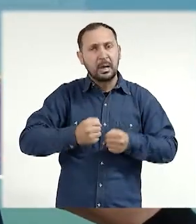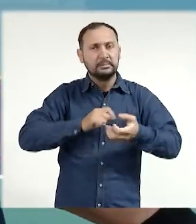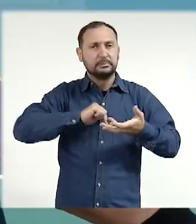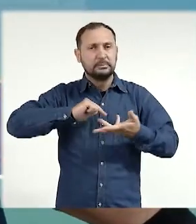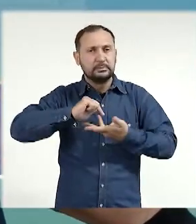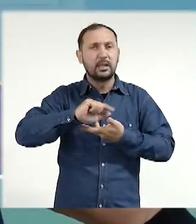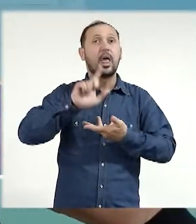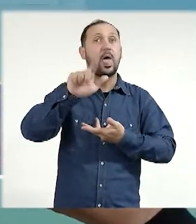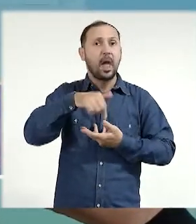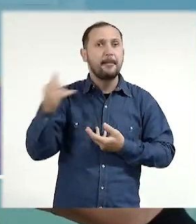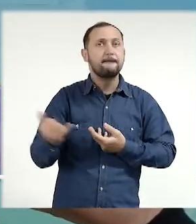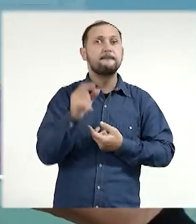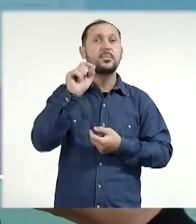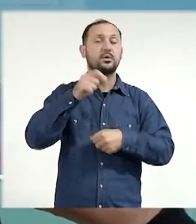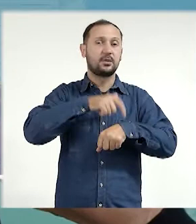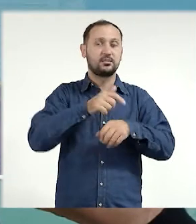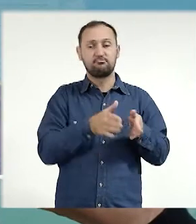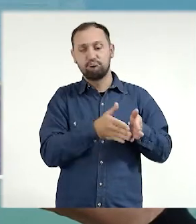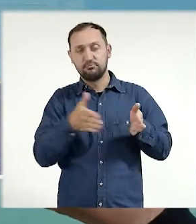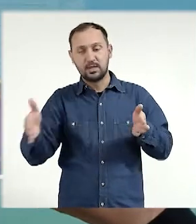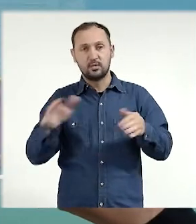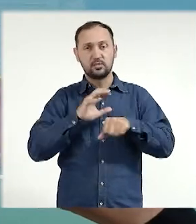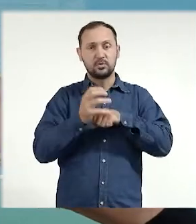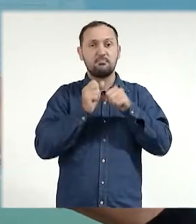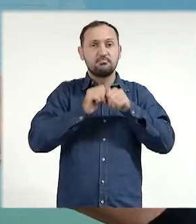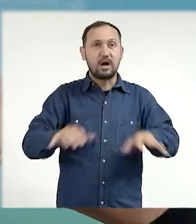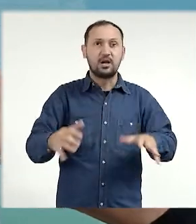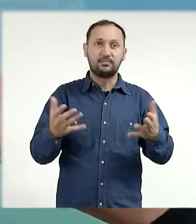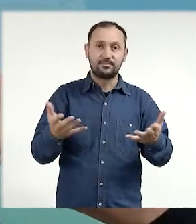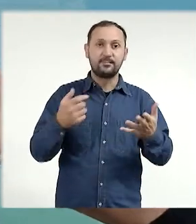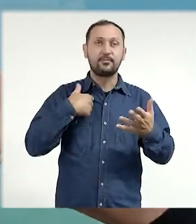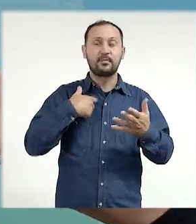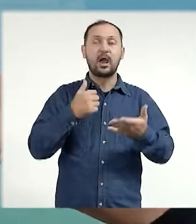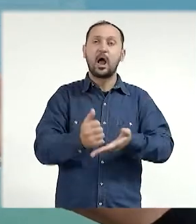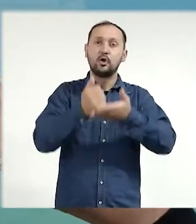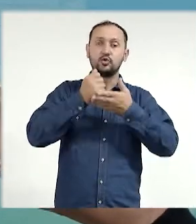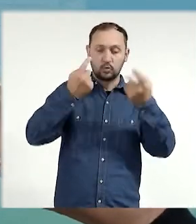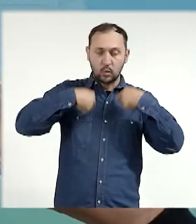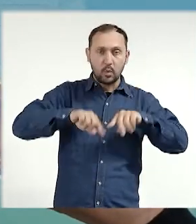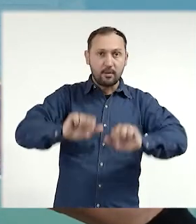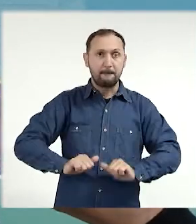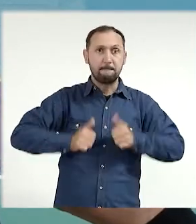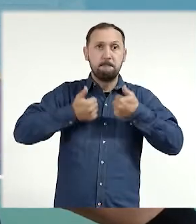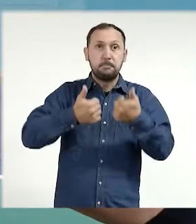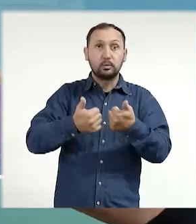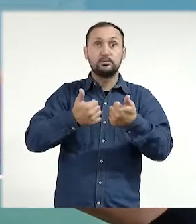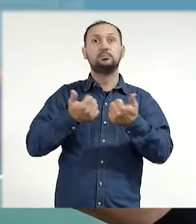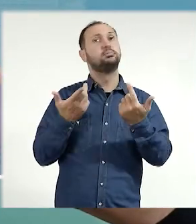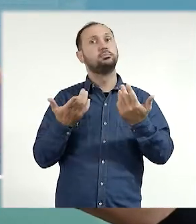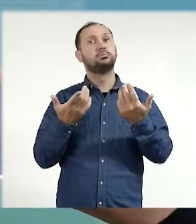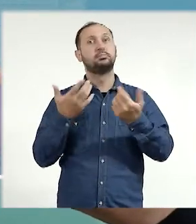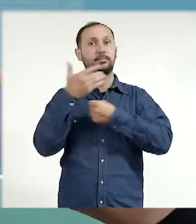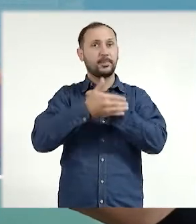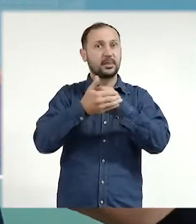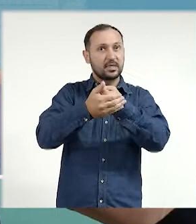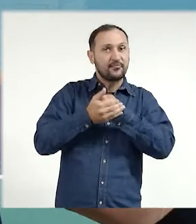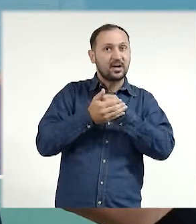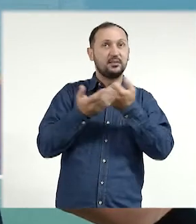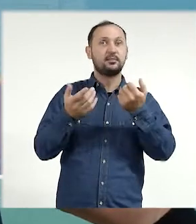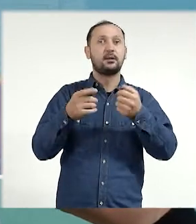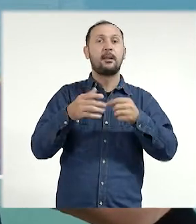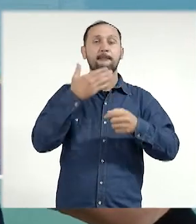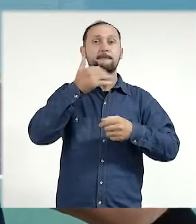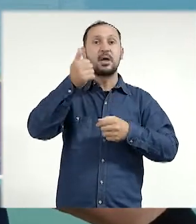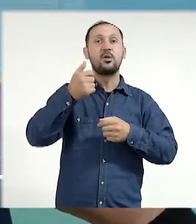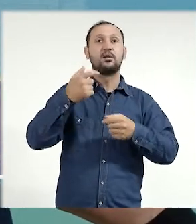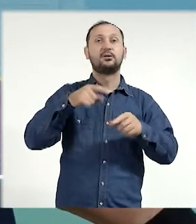atividade física ela é muito importante nesse período de pandemia, aumenta a imunidade e também